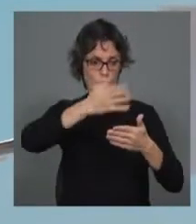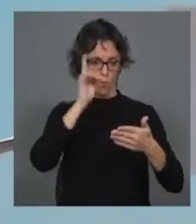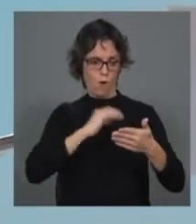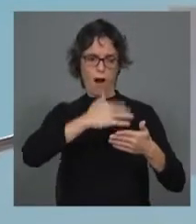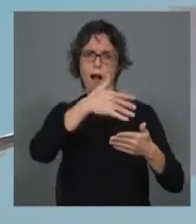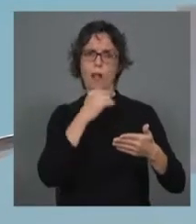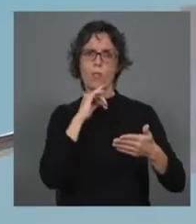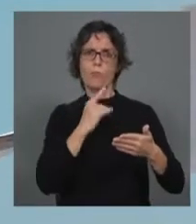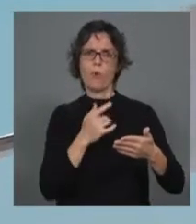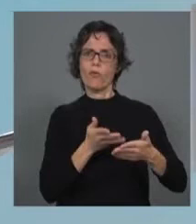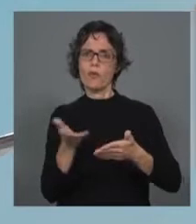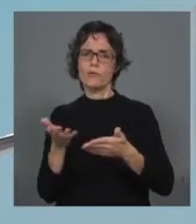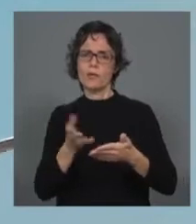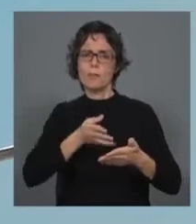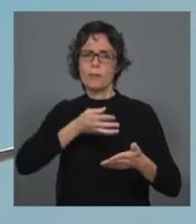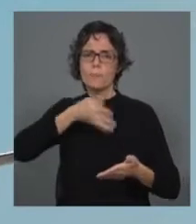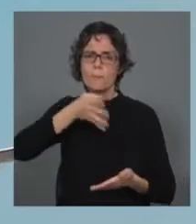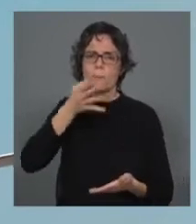explicar comportamentos, atitudes